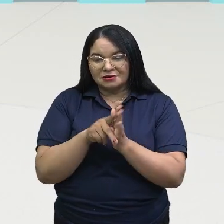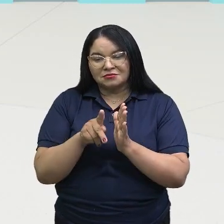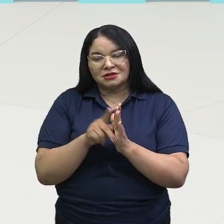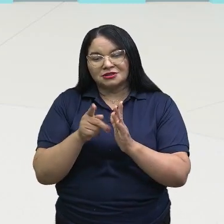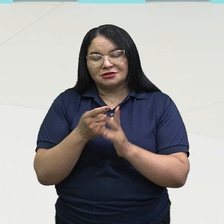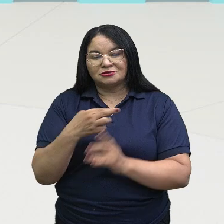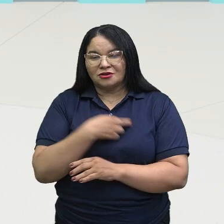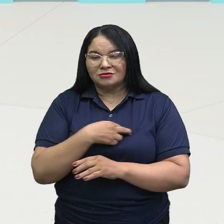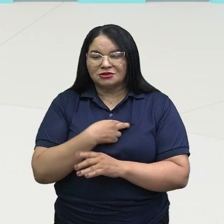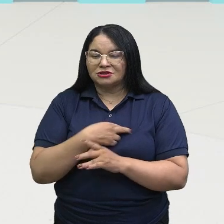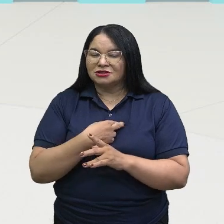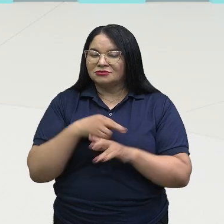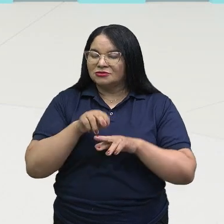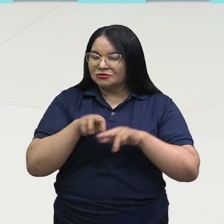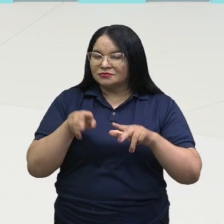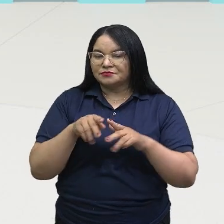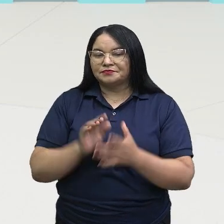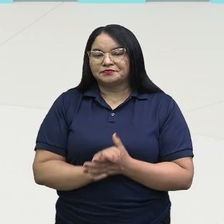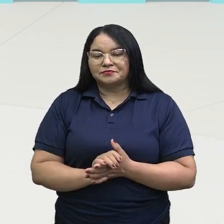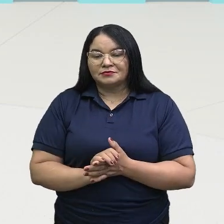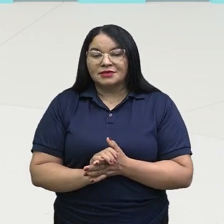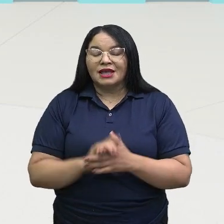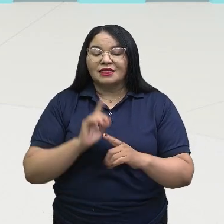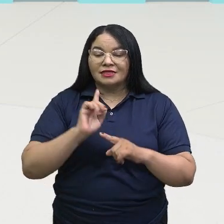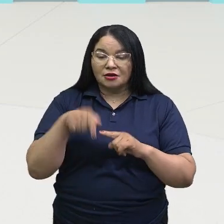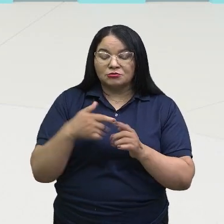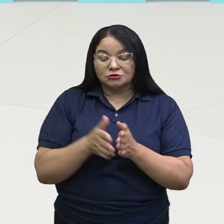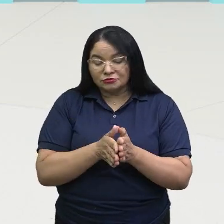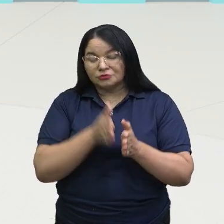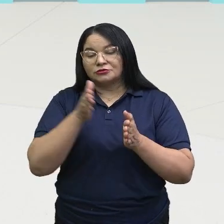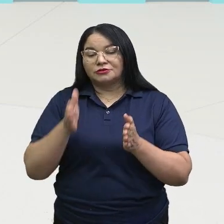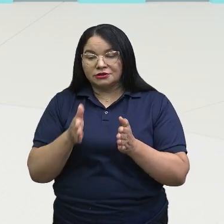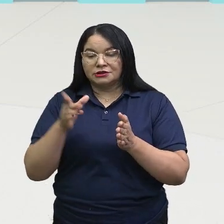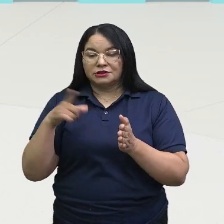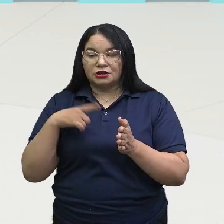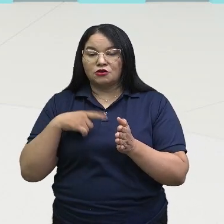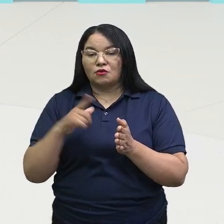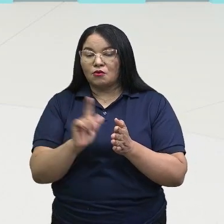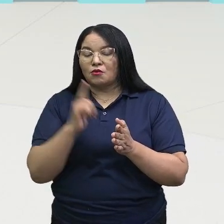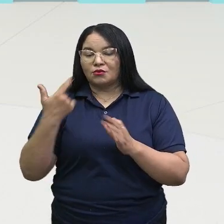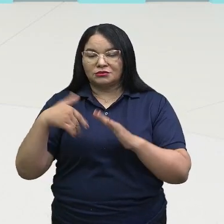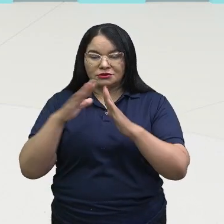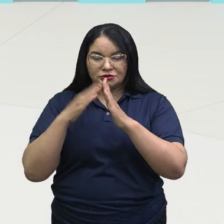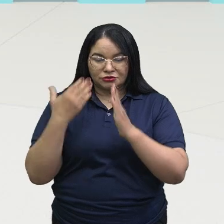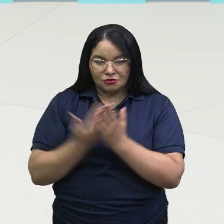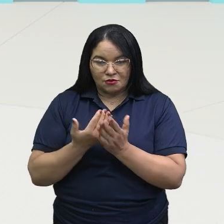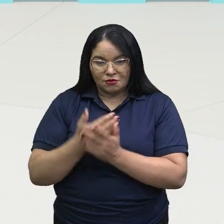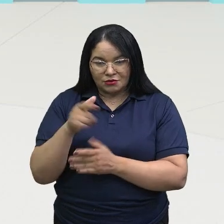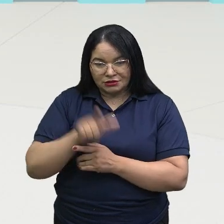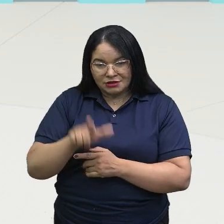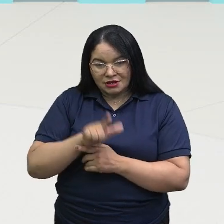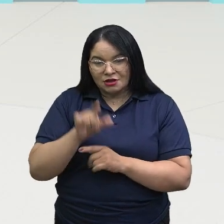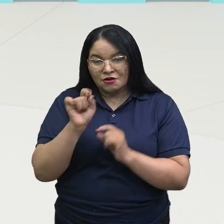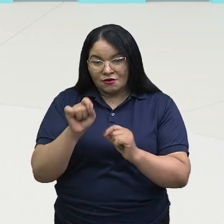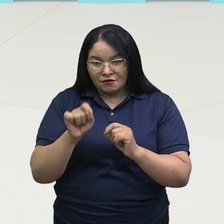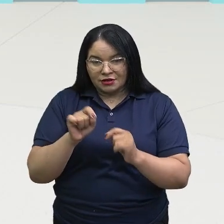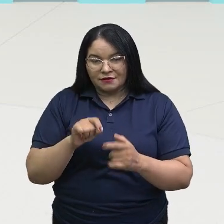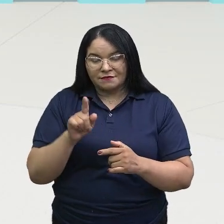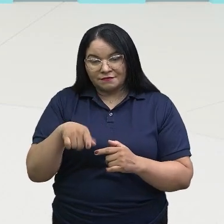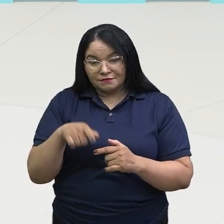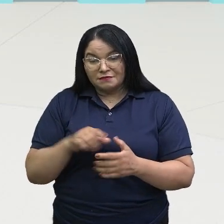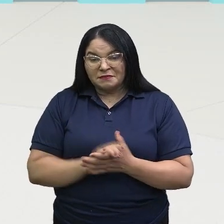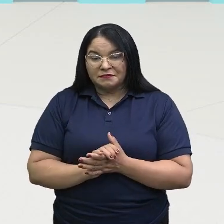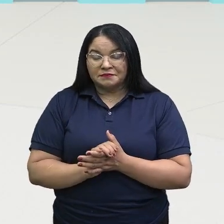ok? Até que, passando desse momento, nós vamos ter a outra escola literária, que é o realismo. E